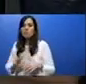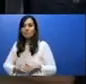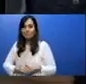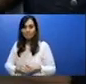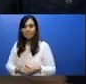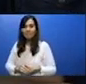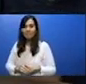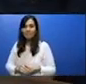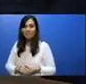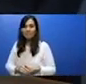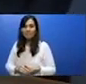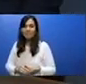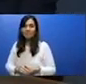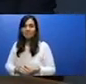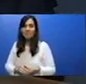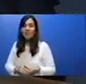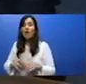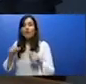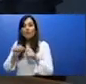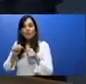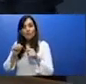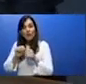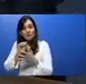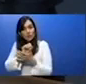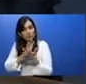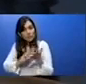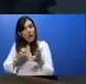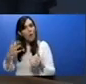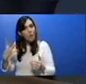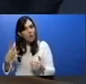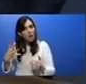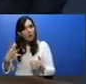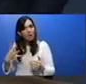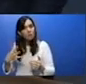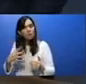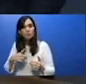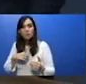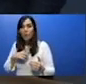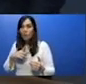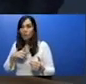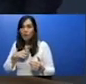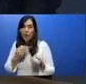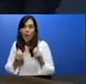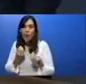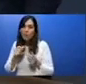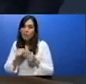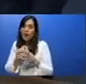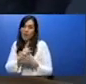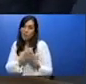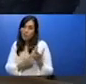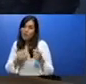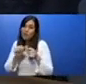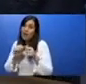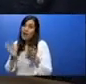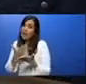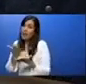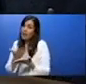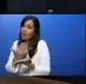tá, crianças? Façam o exercício 4 no caderno, não tem espaço para fazer na apostila, ok?